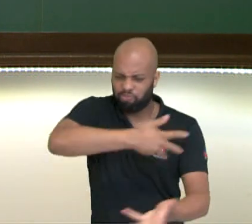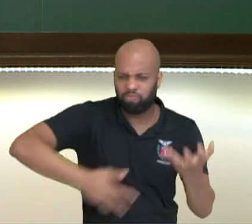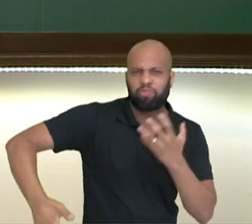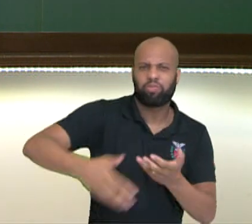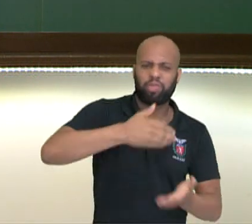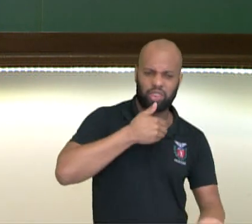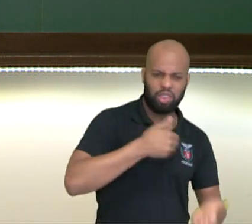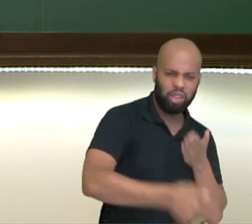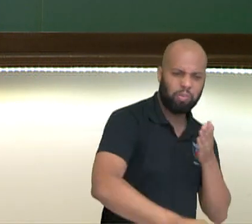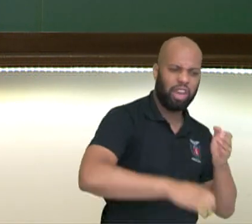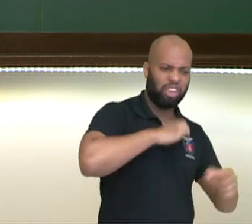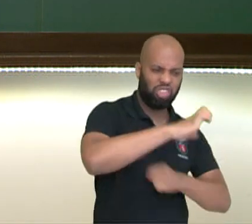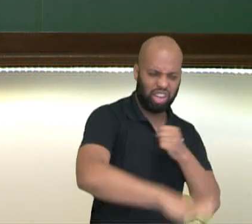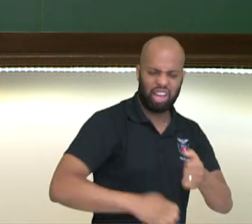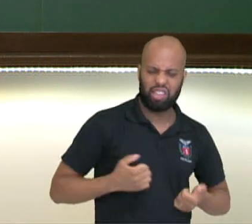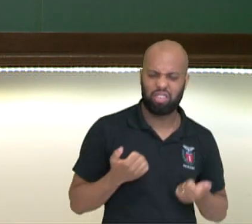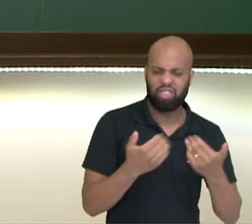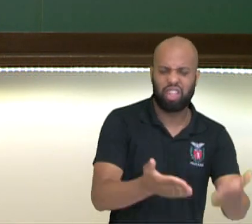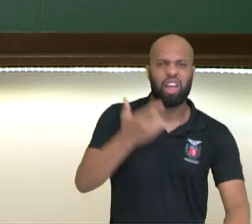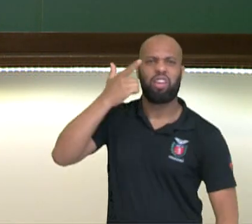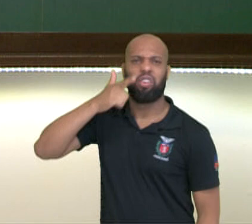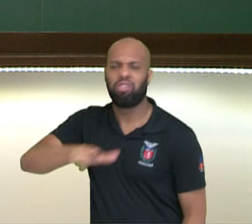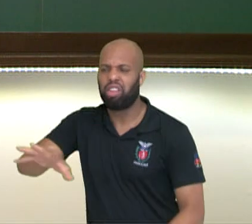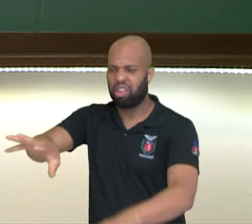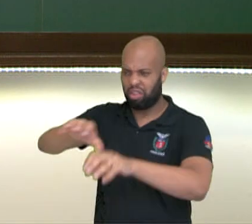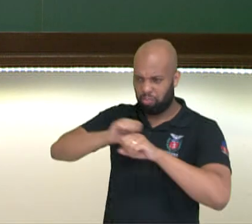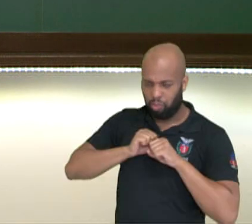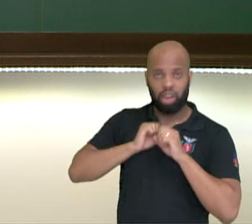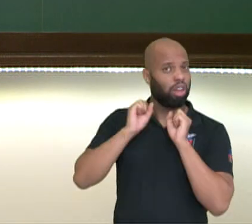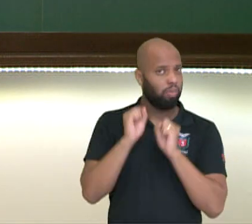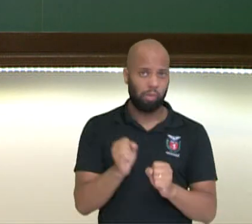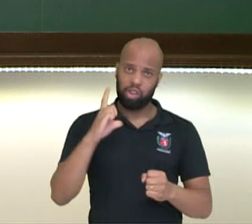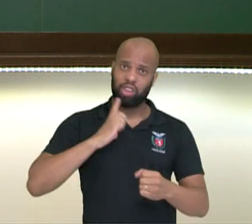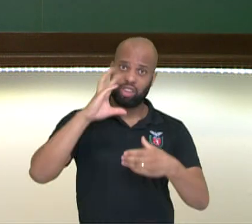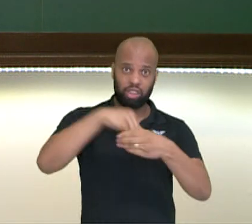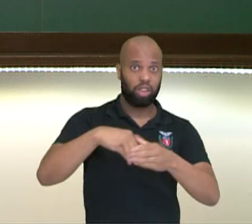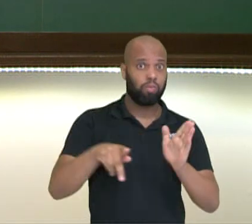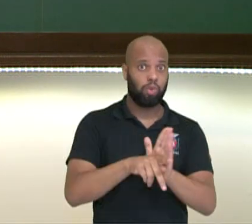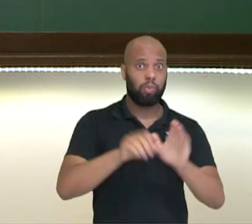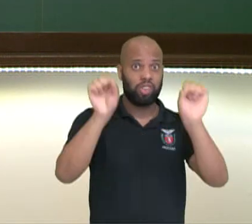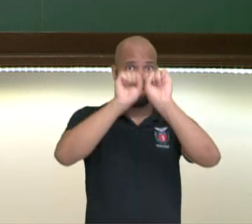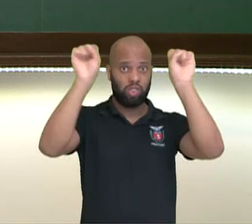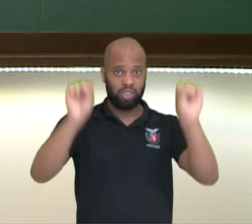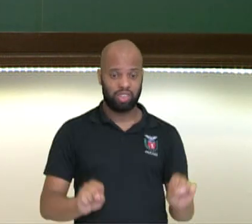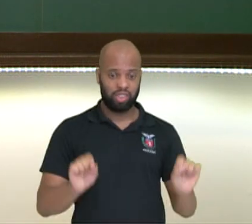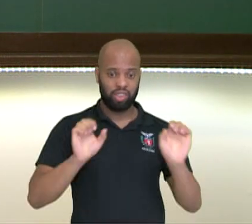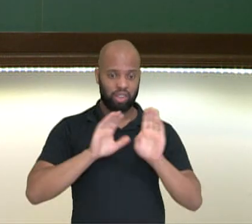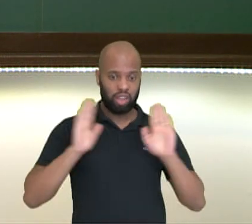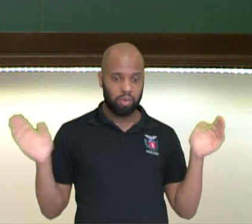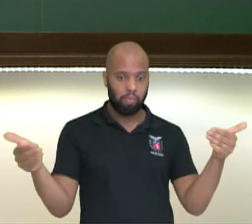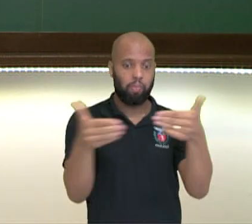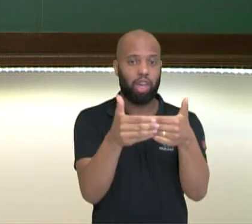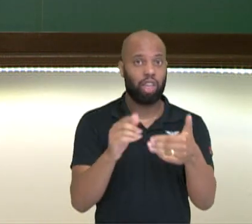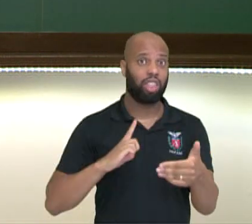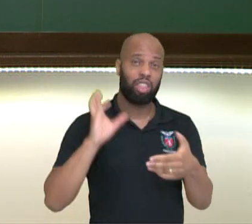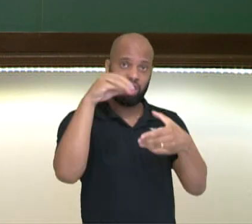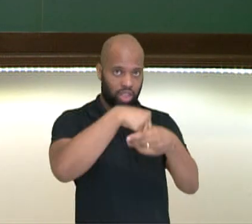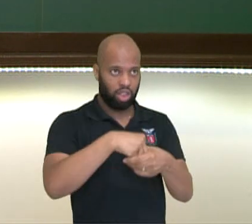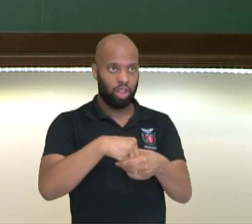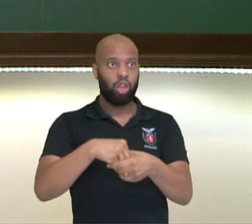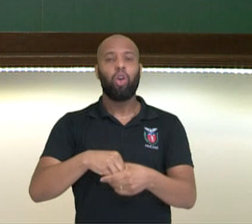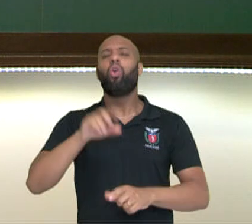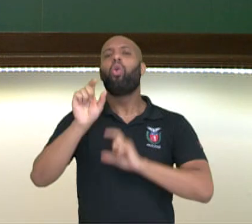se trocar, ter o processo de eletrização que ocorrer ali. Essas carguinhas podem fazer o que quiser. O